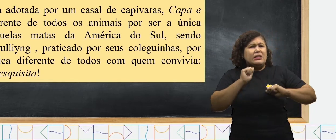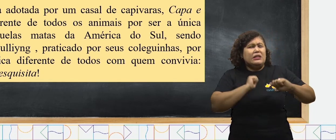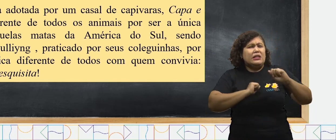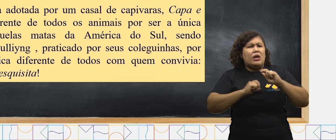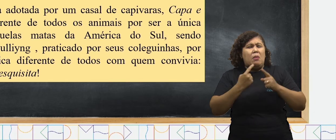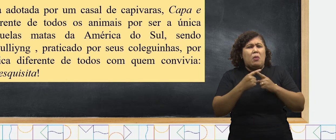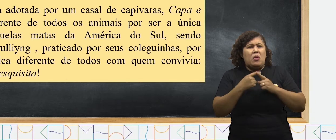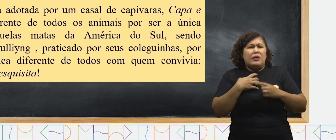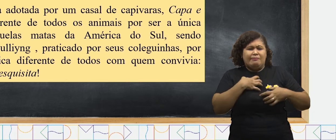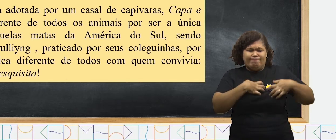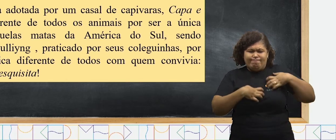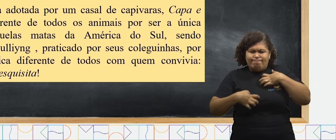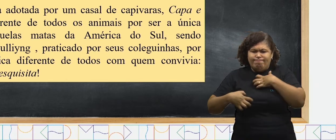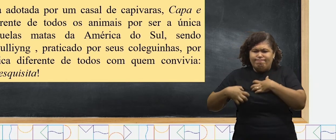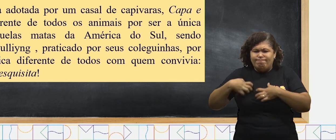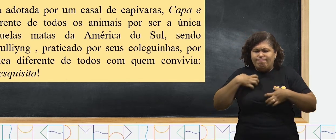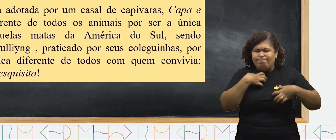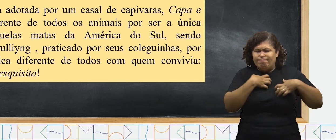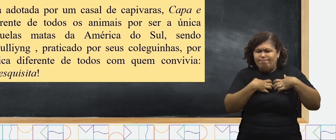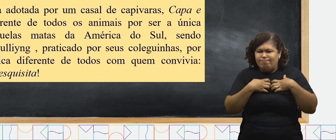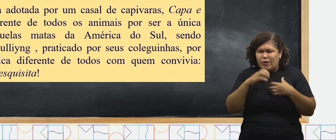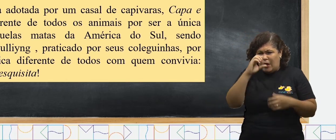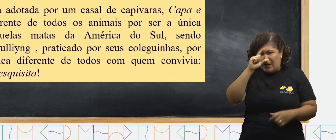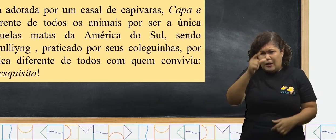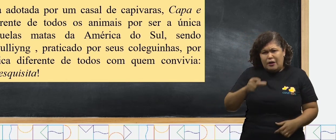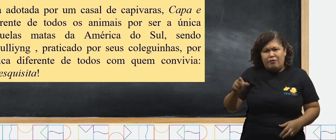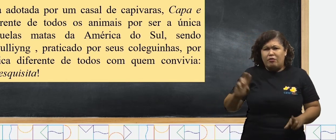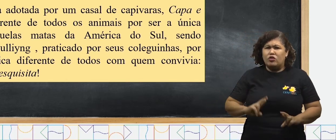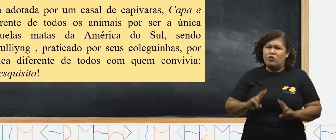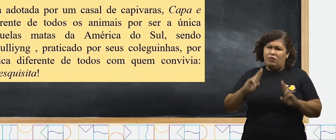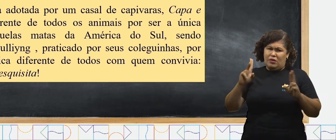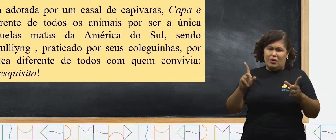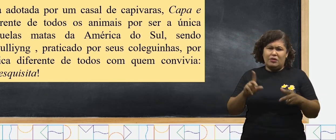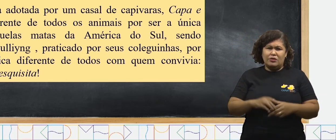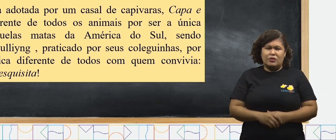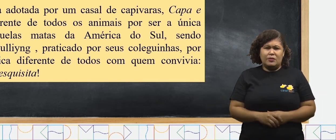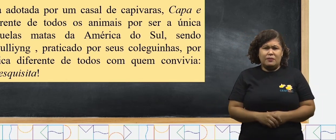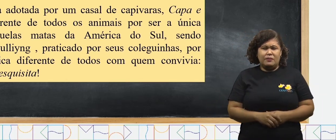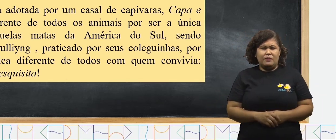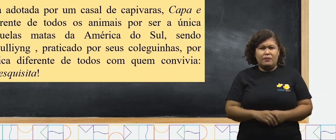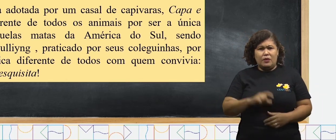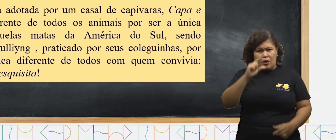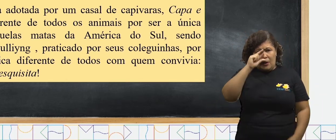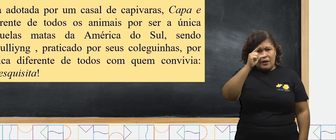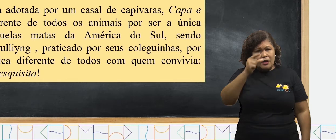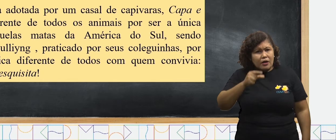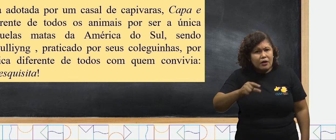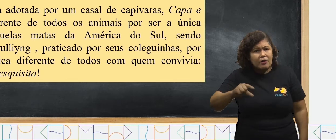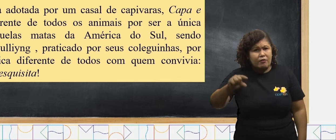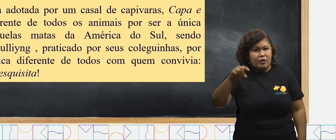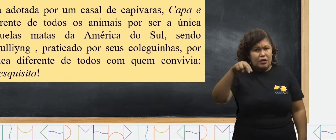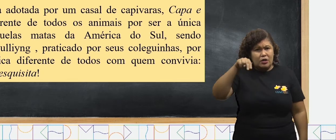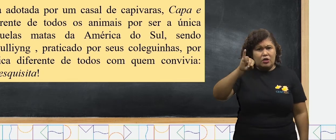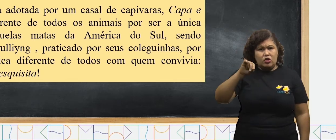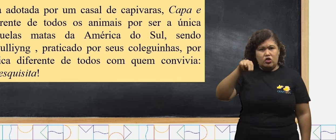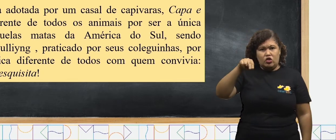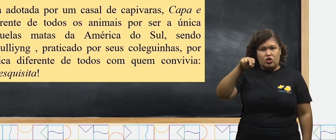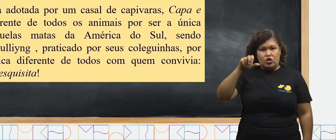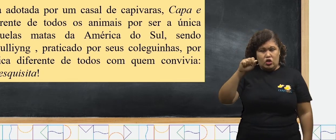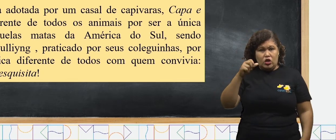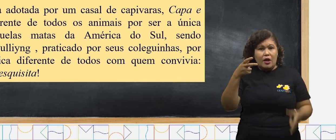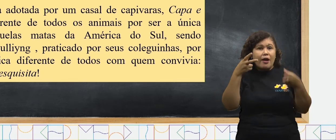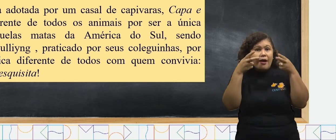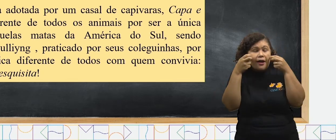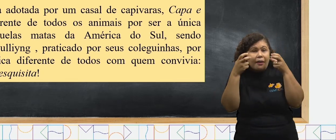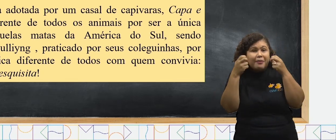ao conflito interno de quem não se aceita como é. Nina é uma elefantinha adotada por um casal